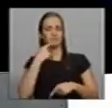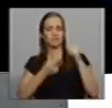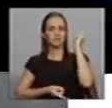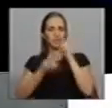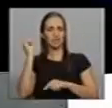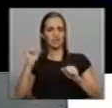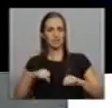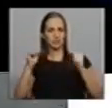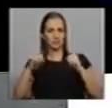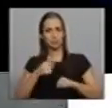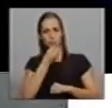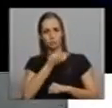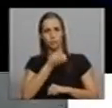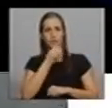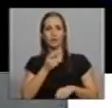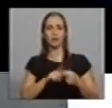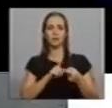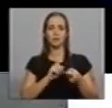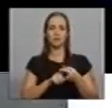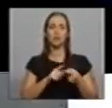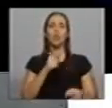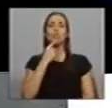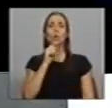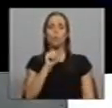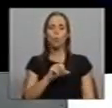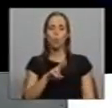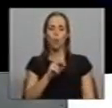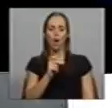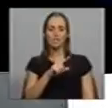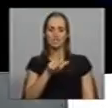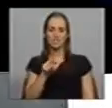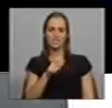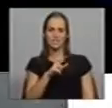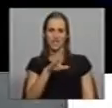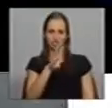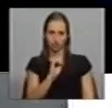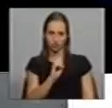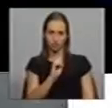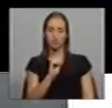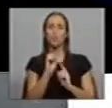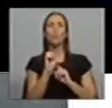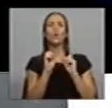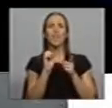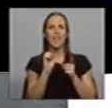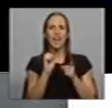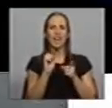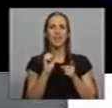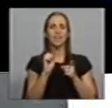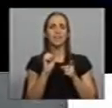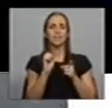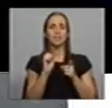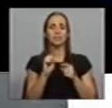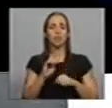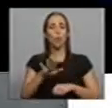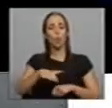nós trazemos aqui. Vamos primeiro explicar o que é que são quasares. Quasares são estruturas, são regiões que nós encontramos sobretudo no